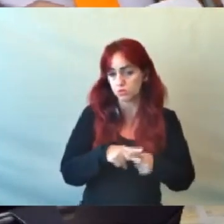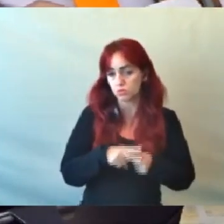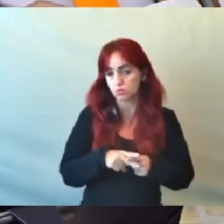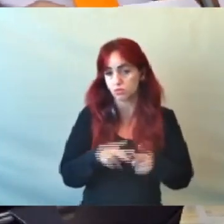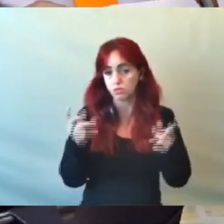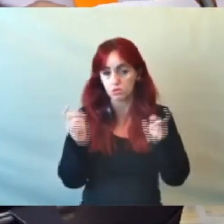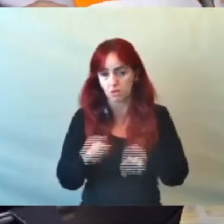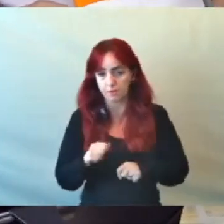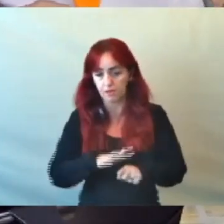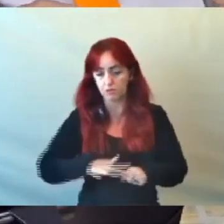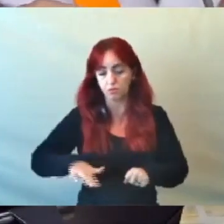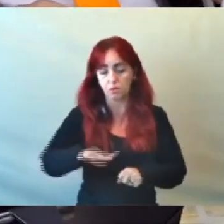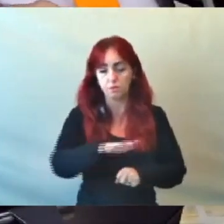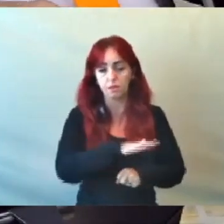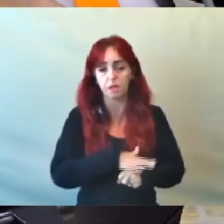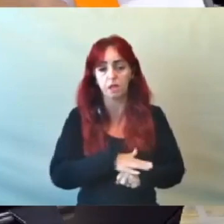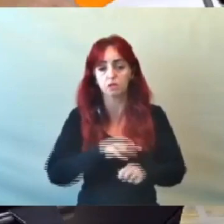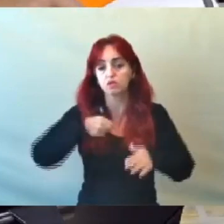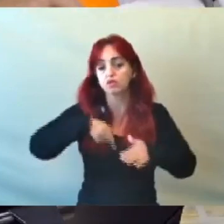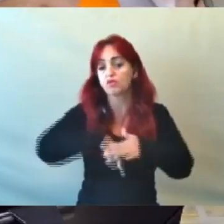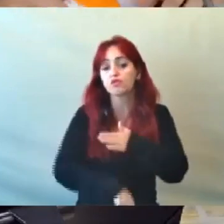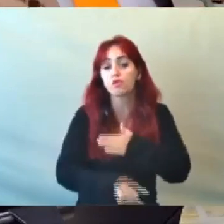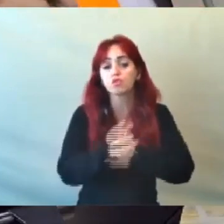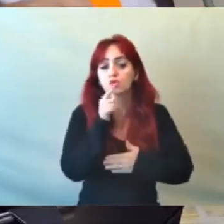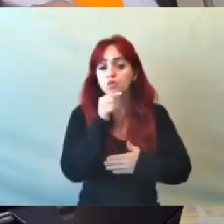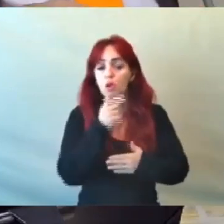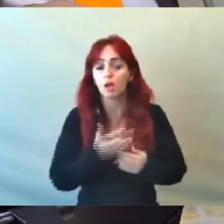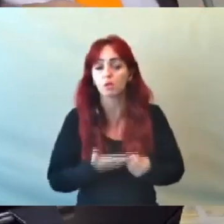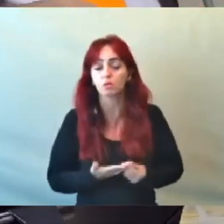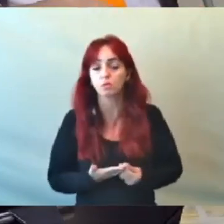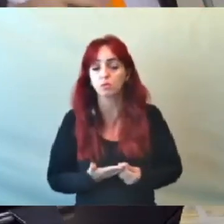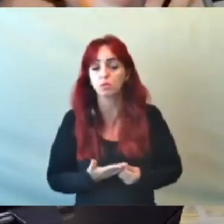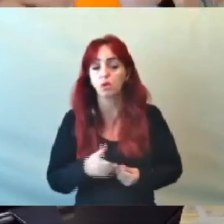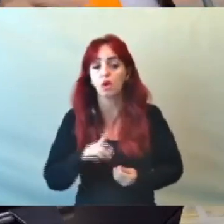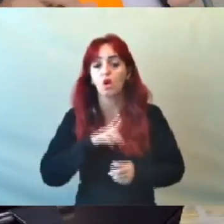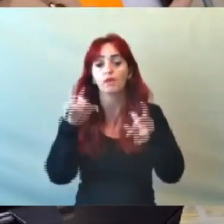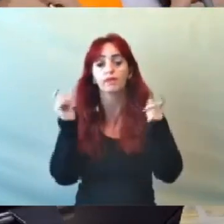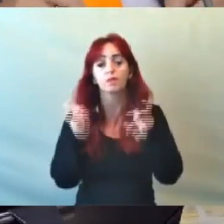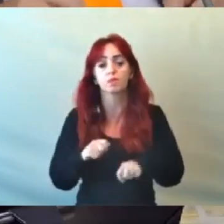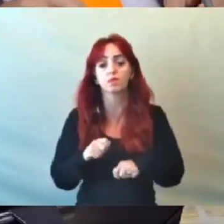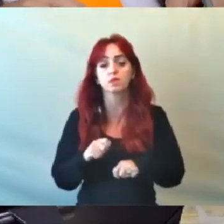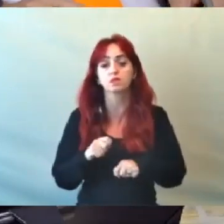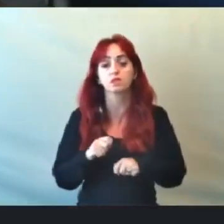lago ou ele tem potencial para aumentar esse passivo?